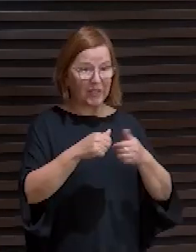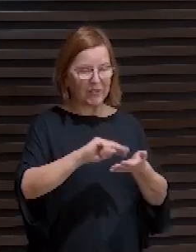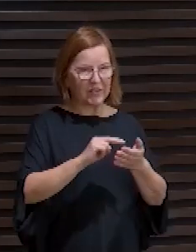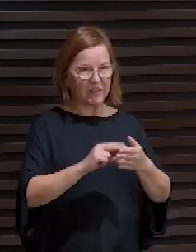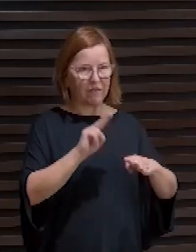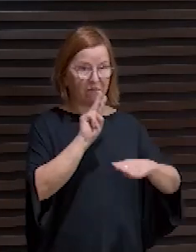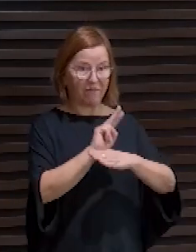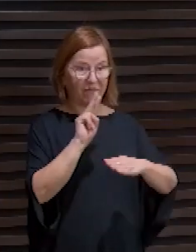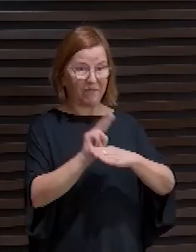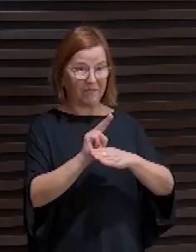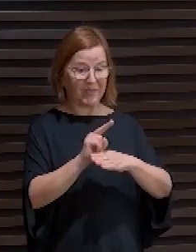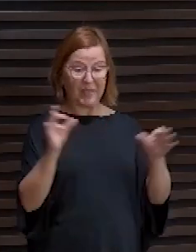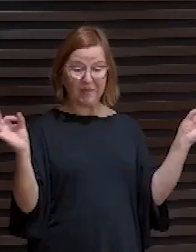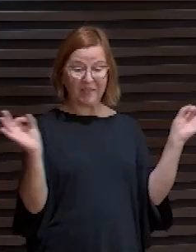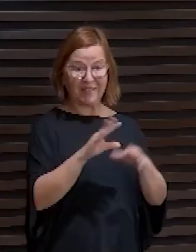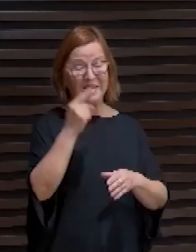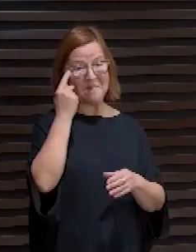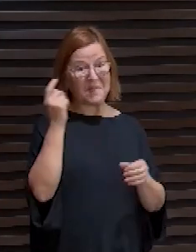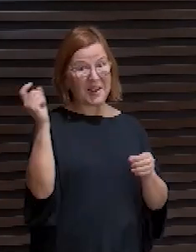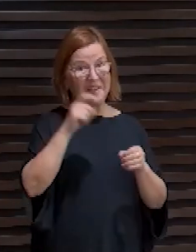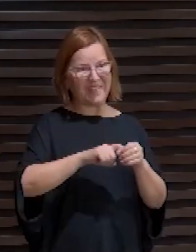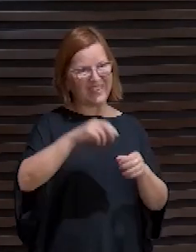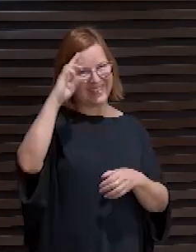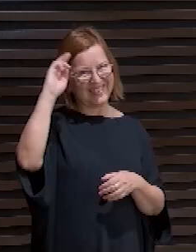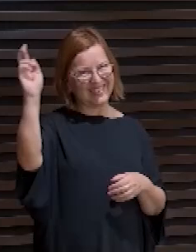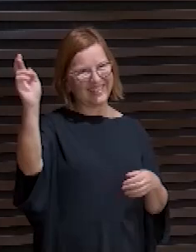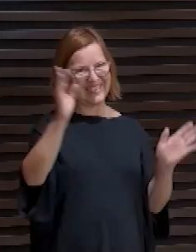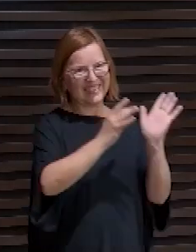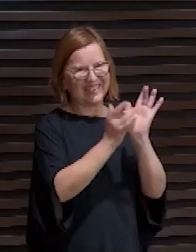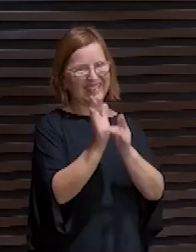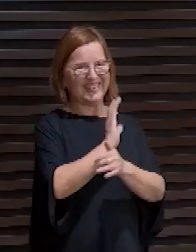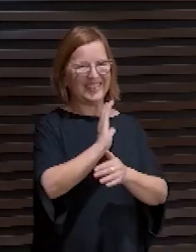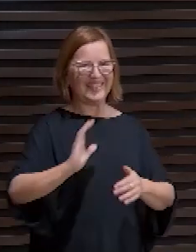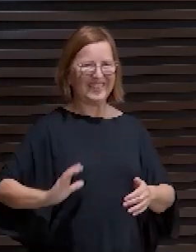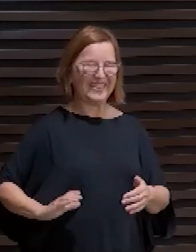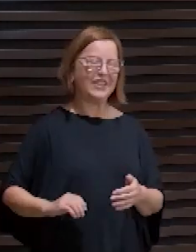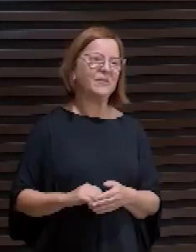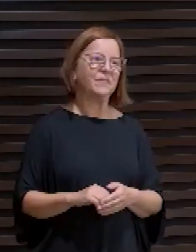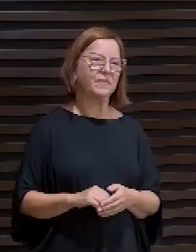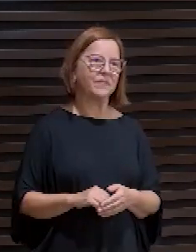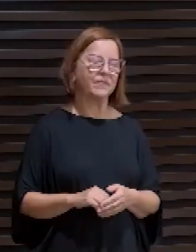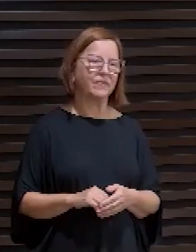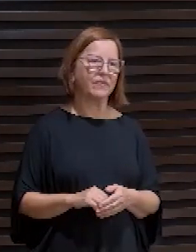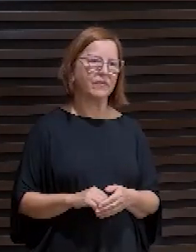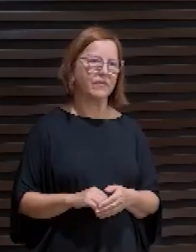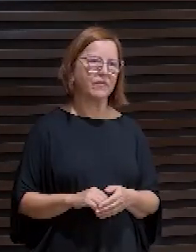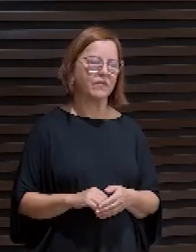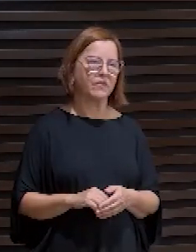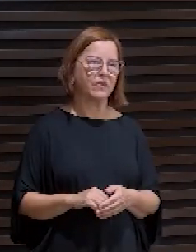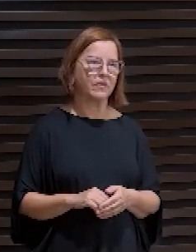e prontidão para a volta do Senhor Jesus Cristo. João, no capítulo 2,